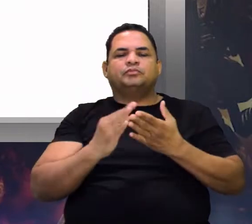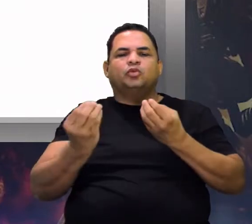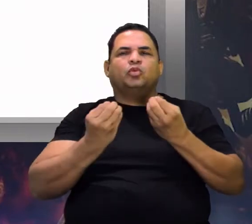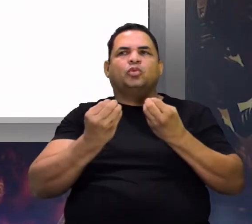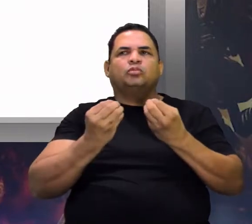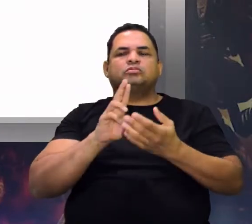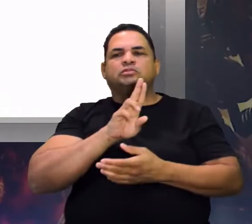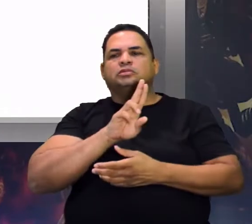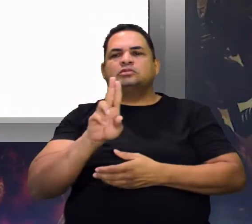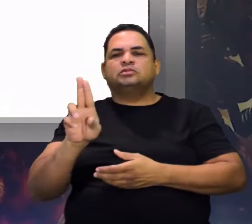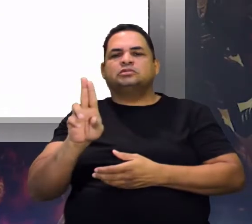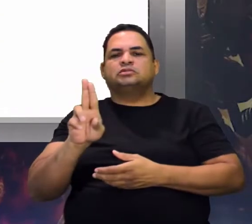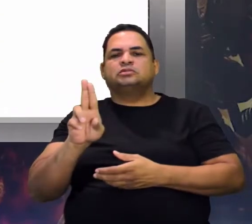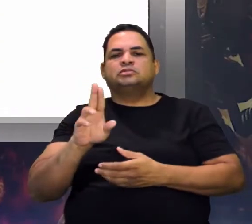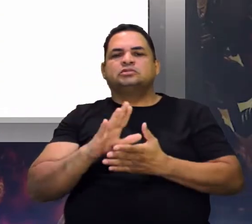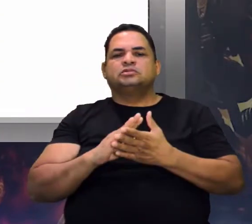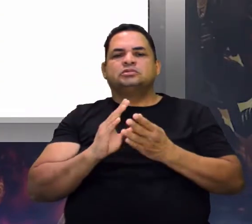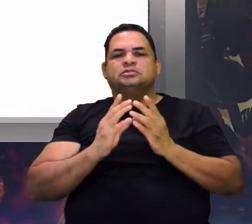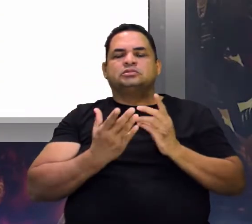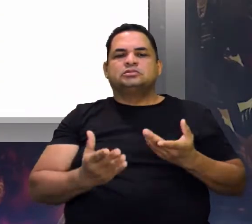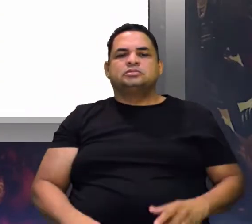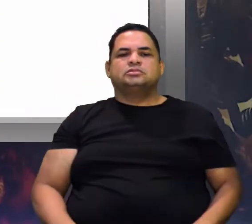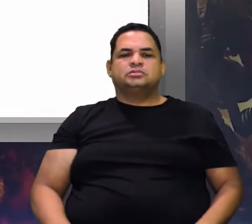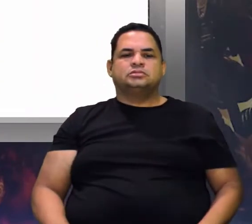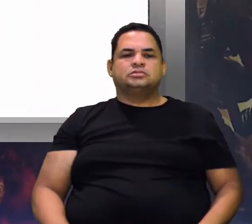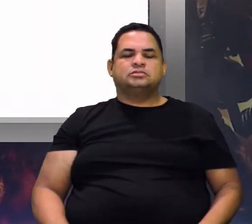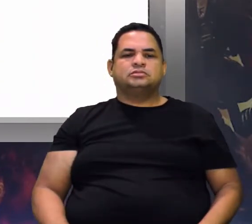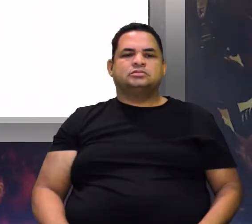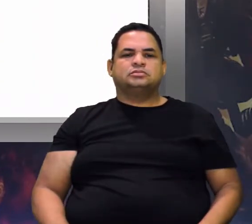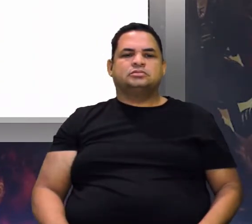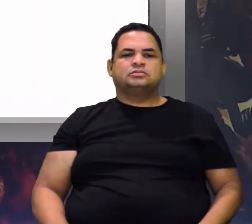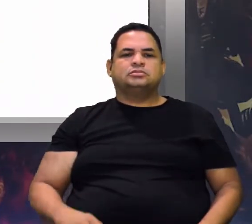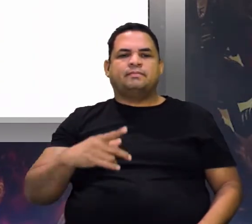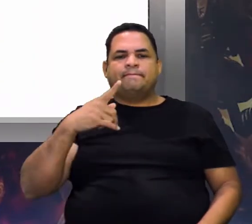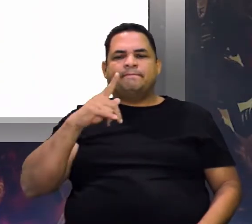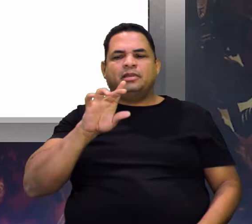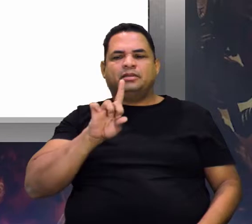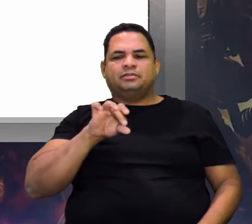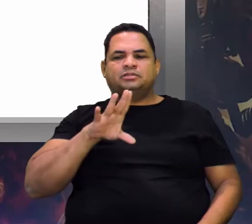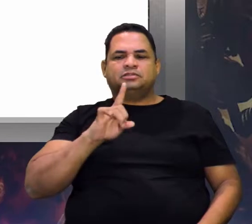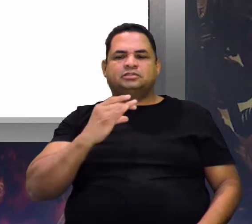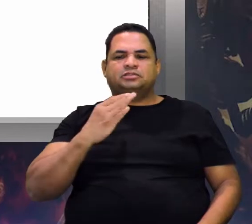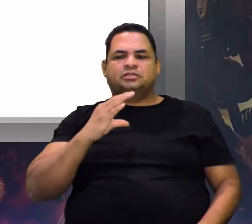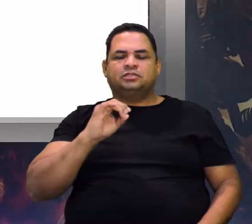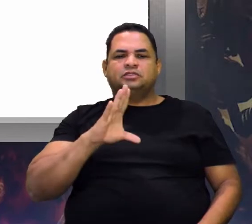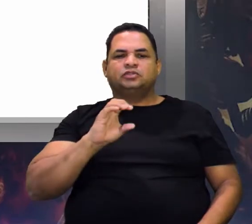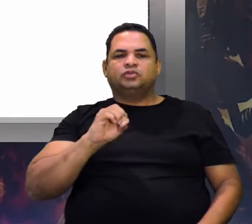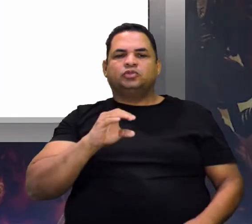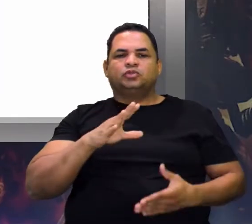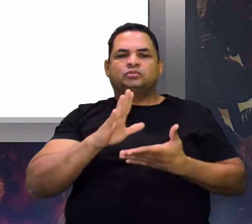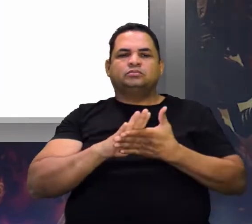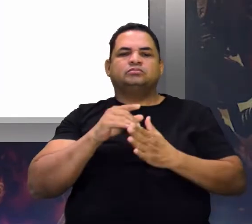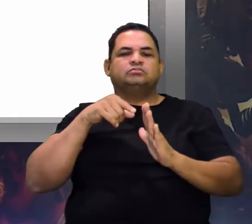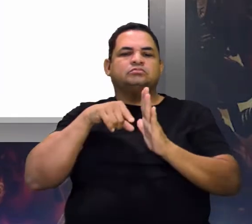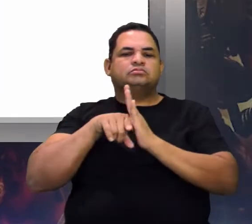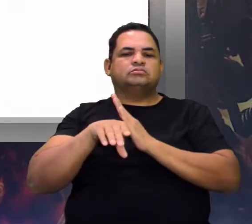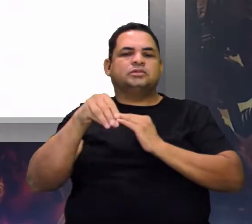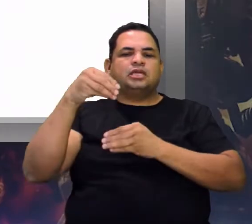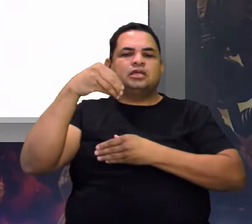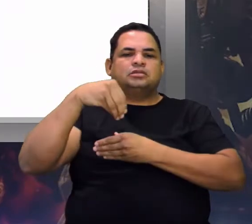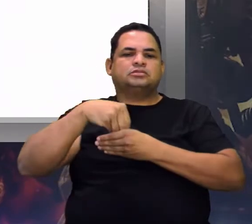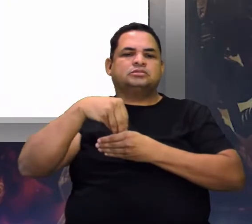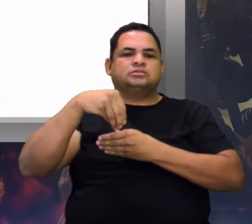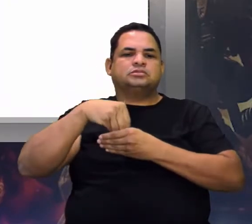Como é chamada essa consulta ao povo? Plebiscito. Era o plebiscito. Por isso que vinha a